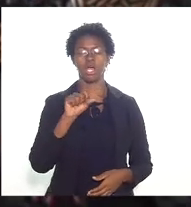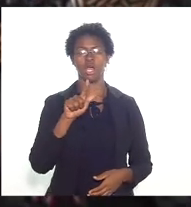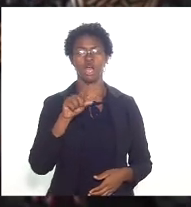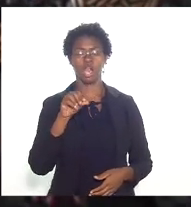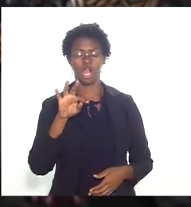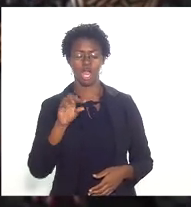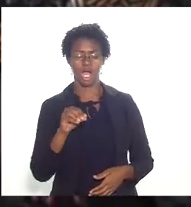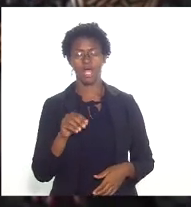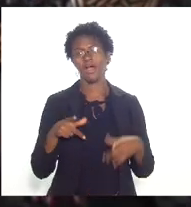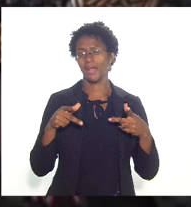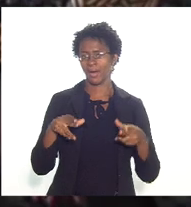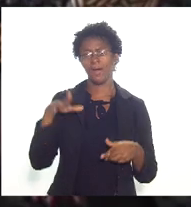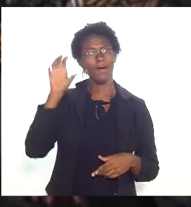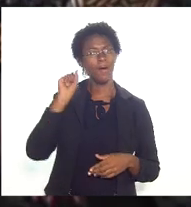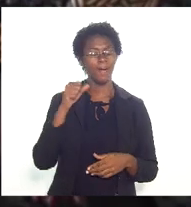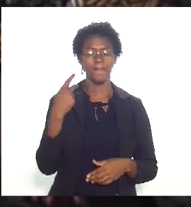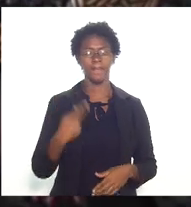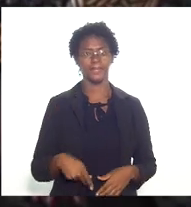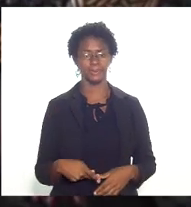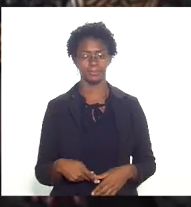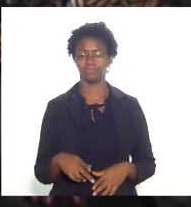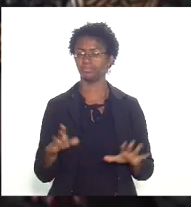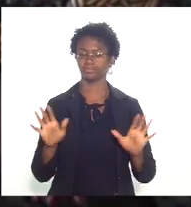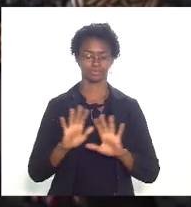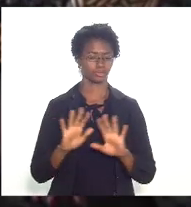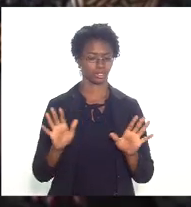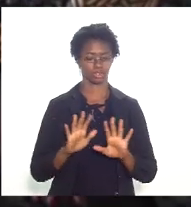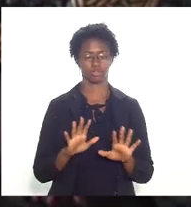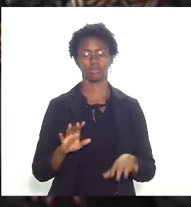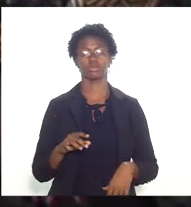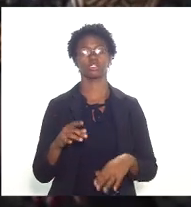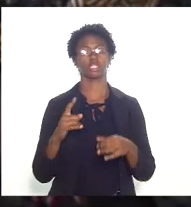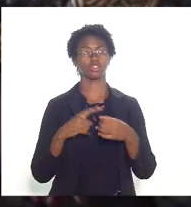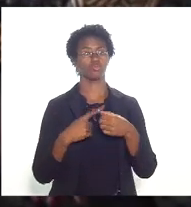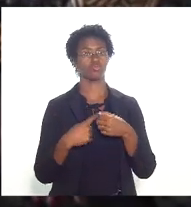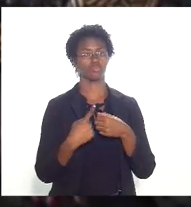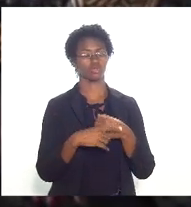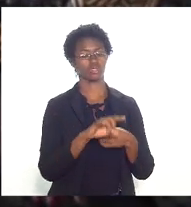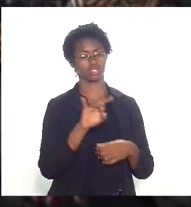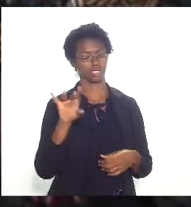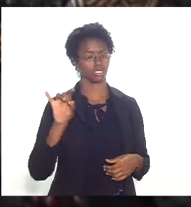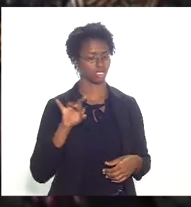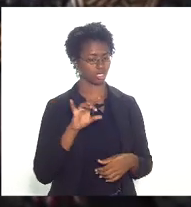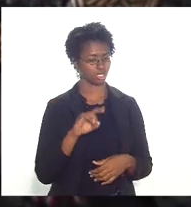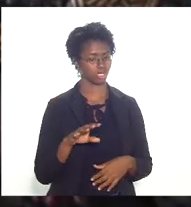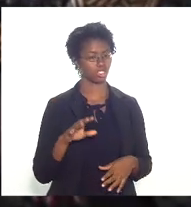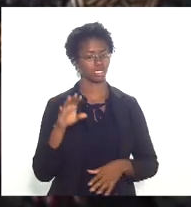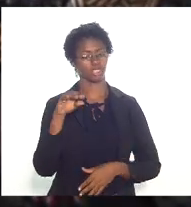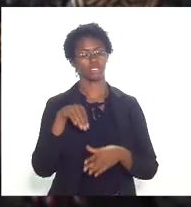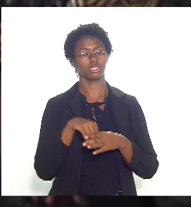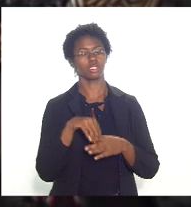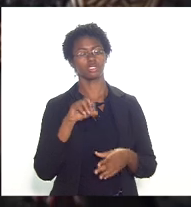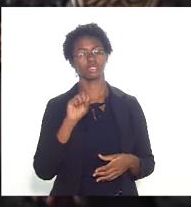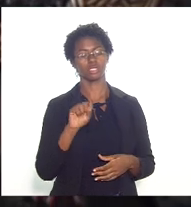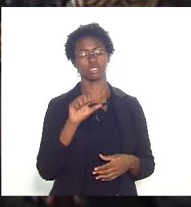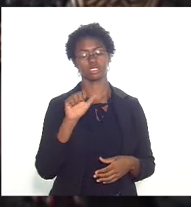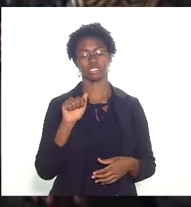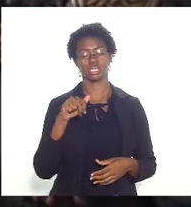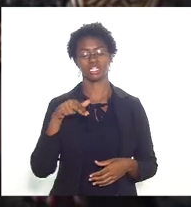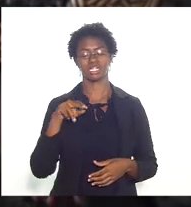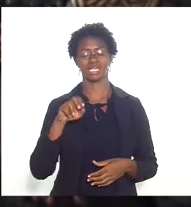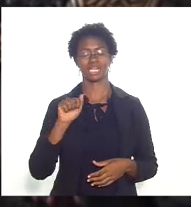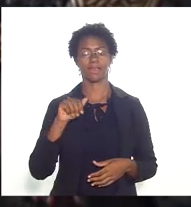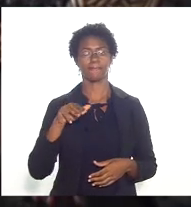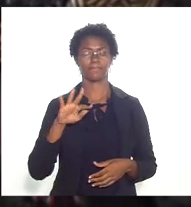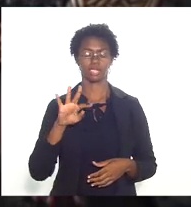a maior não é isso caiba os municípios e está no Marco do saneamento não adianta